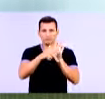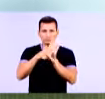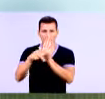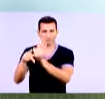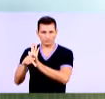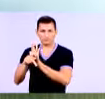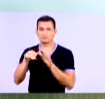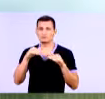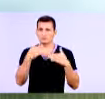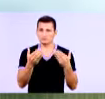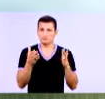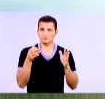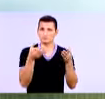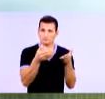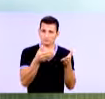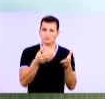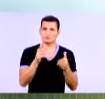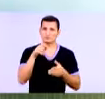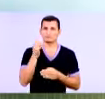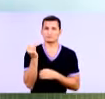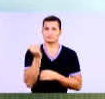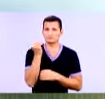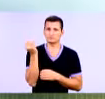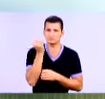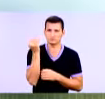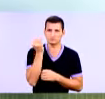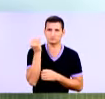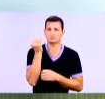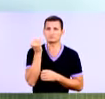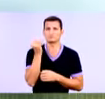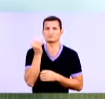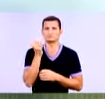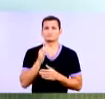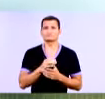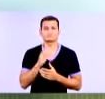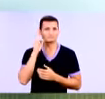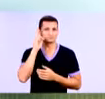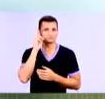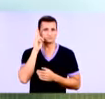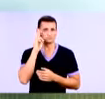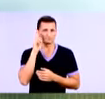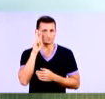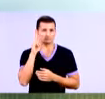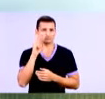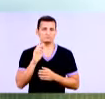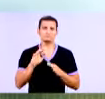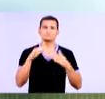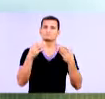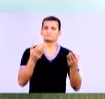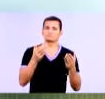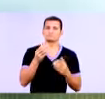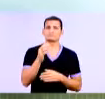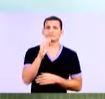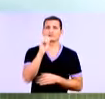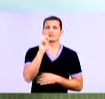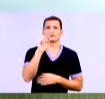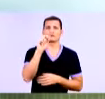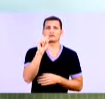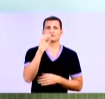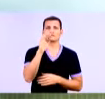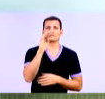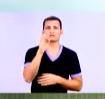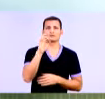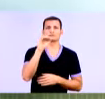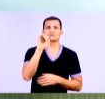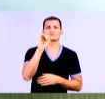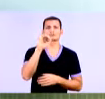especificamente nesse ponto, é muito importante a gente destacar o seguinte: quais são as características de determinado formato,